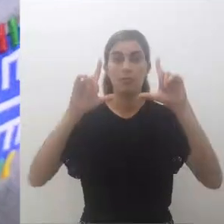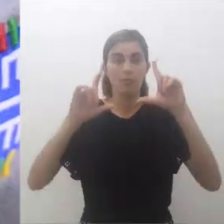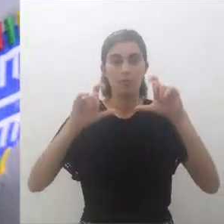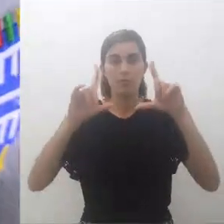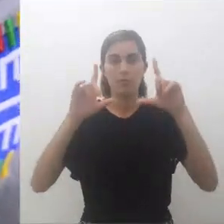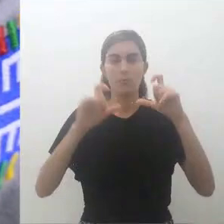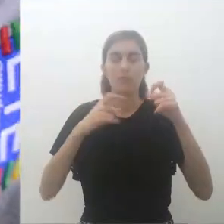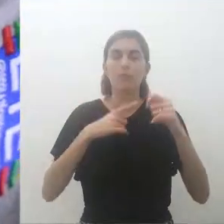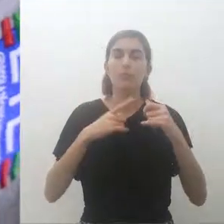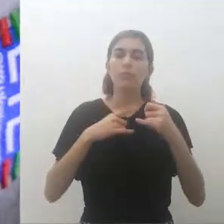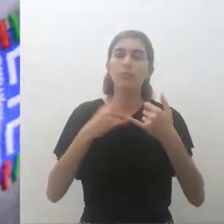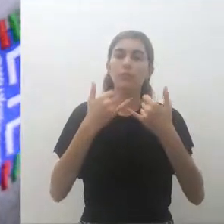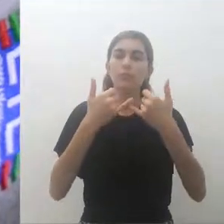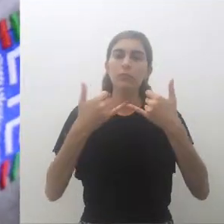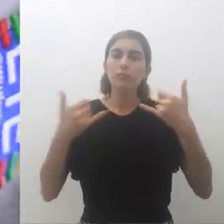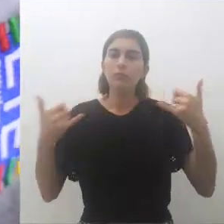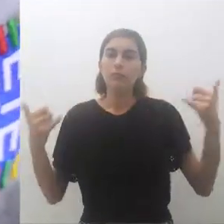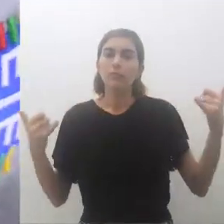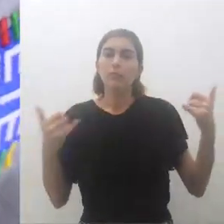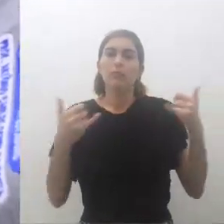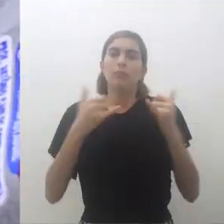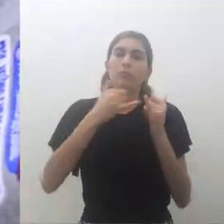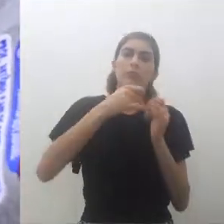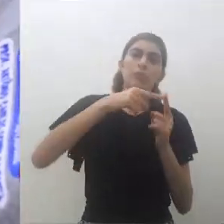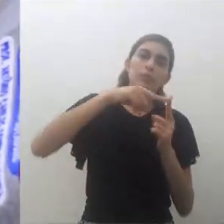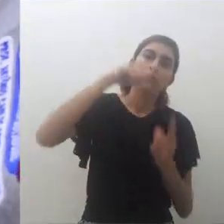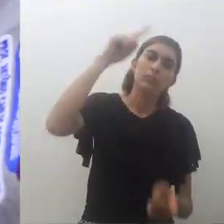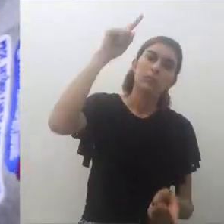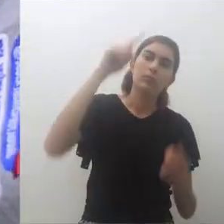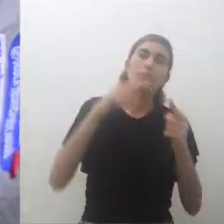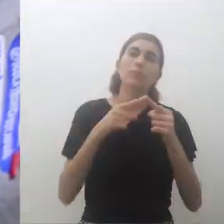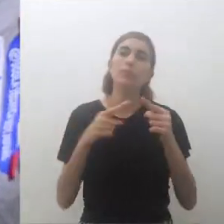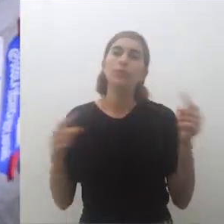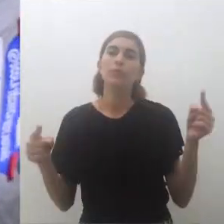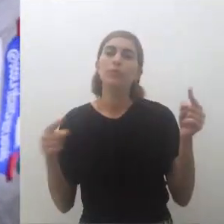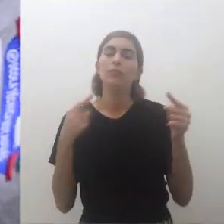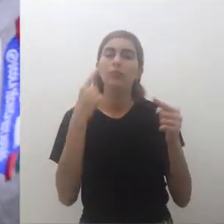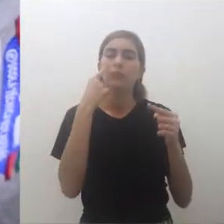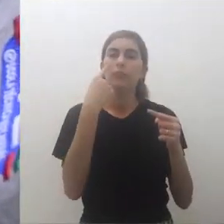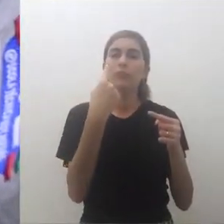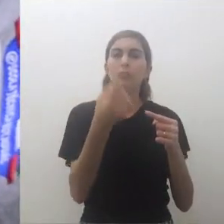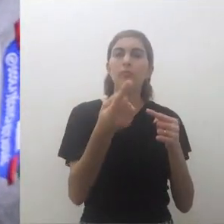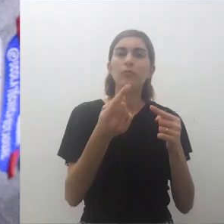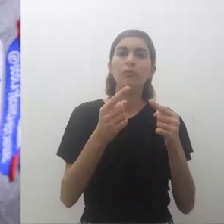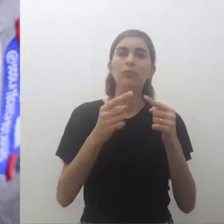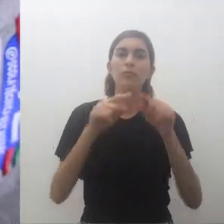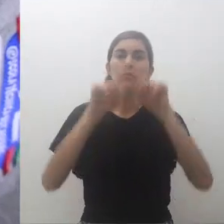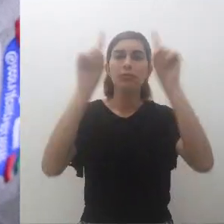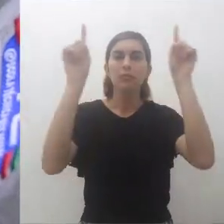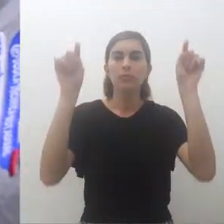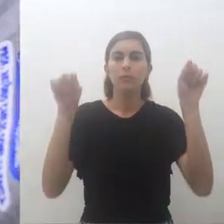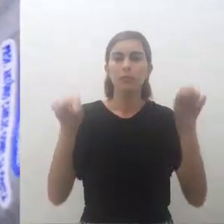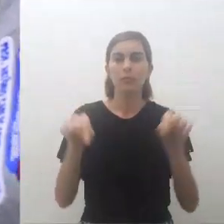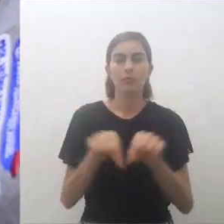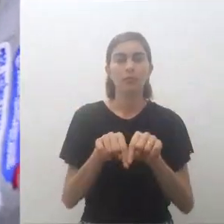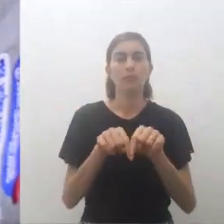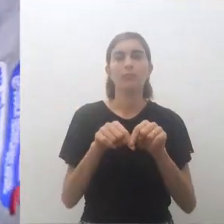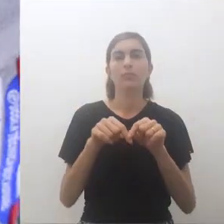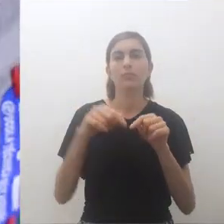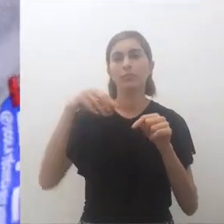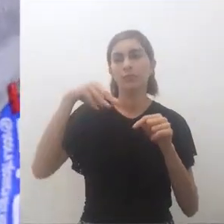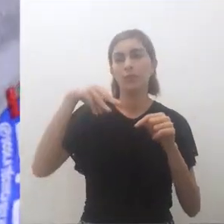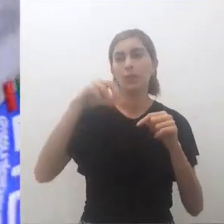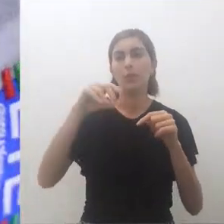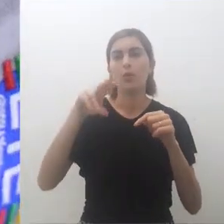as linhas, né, diagonais causada pelo móvel, né, causada pelo